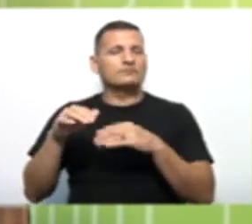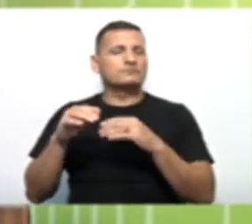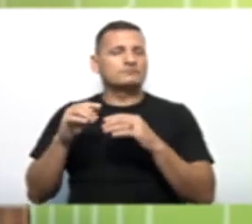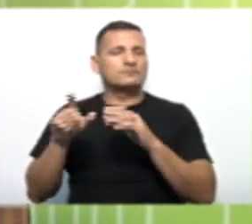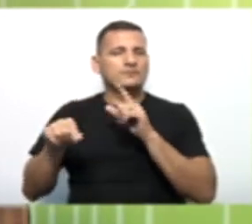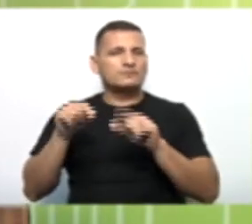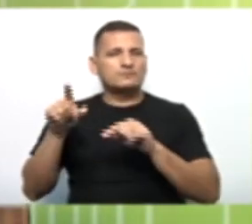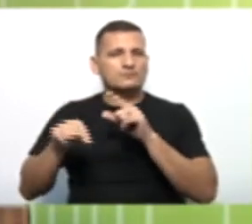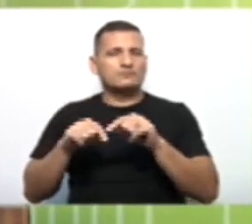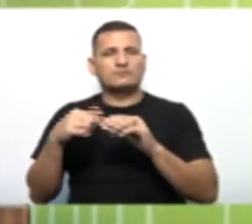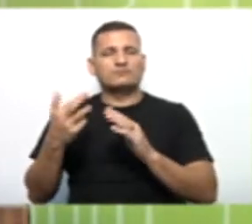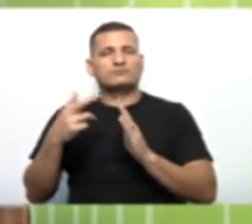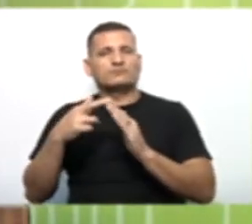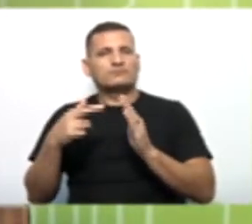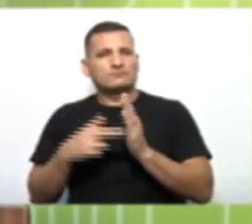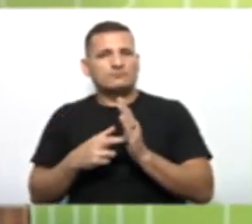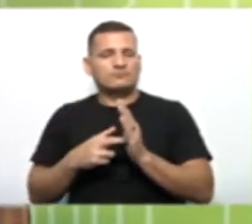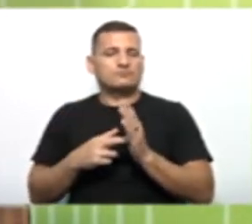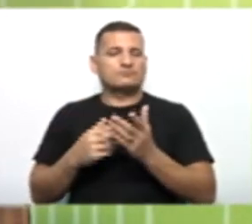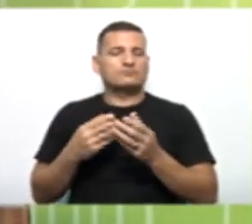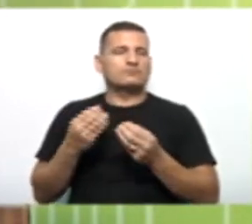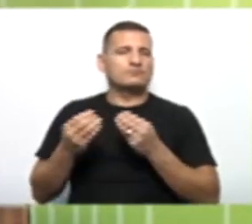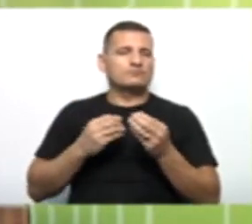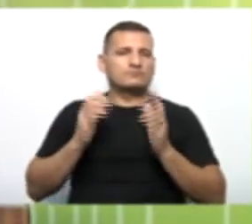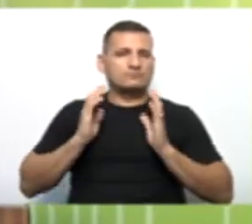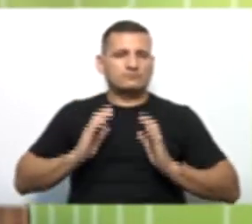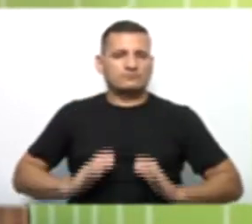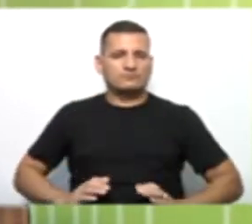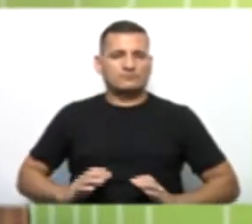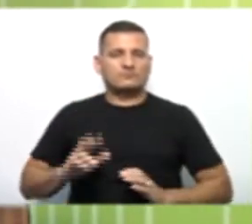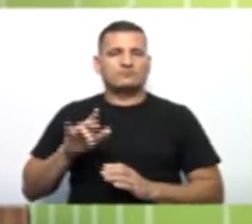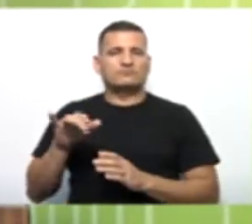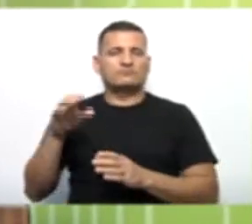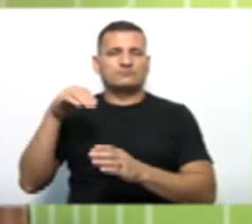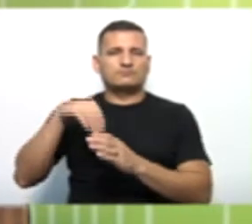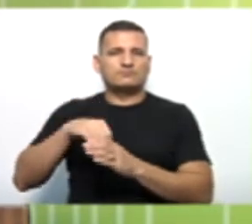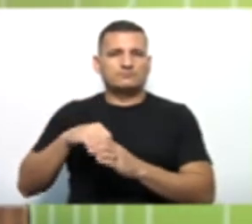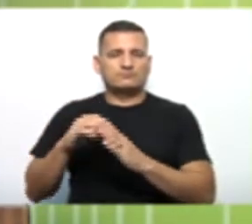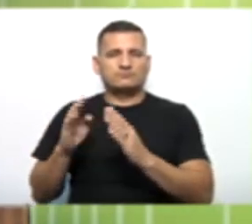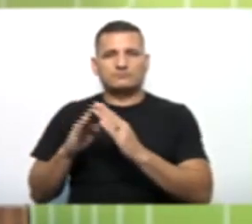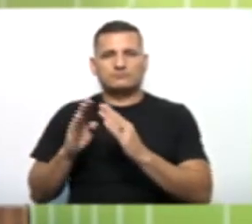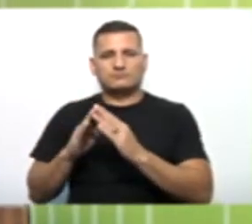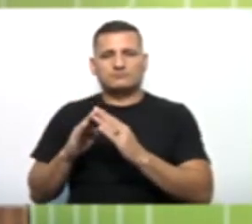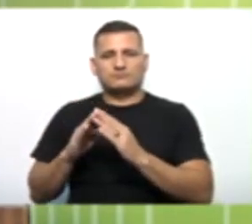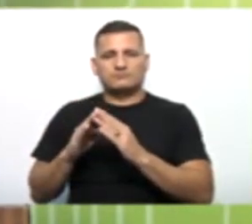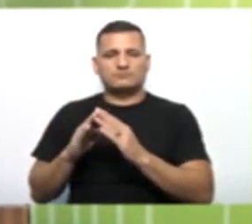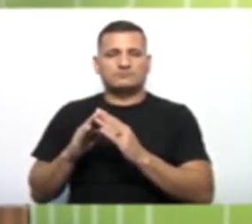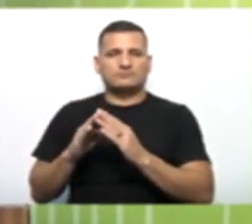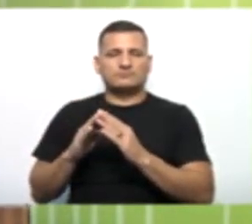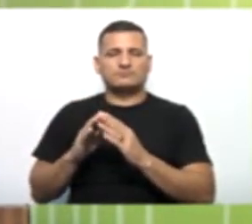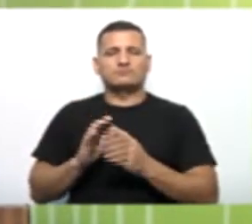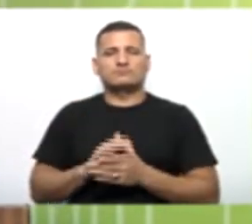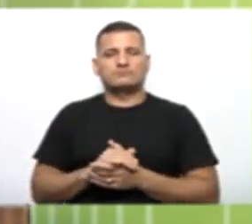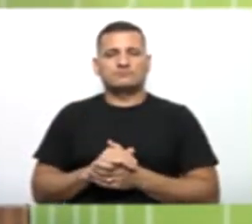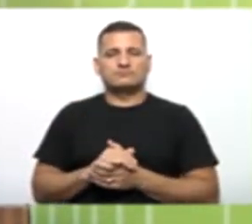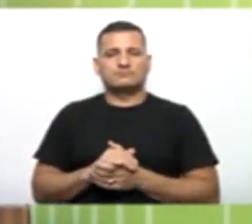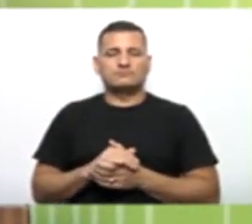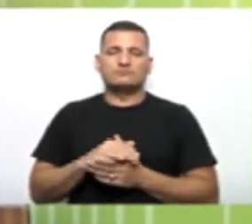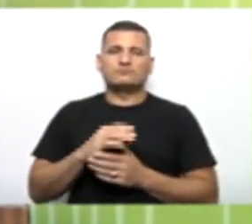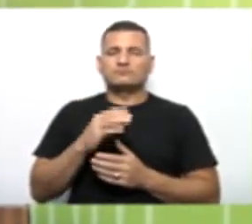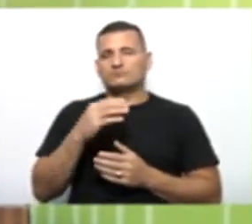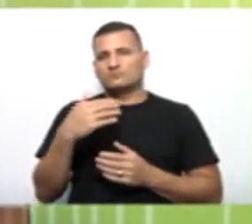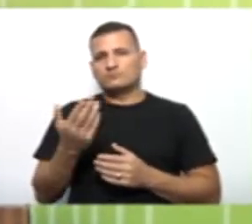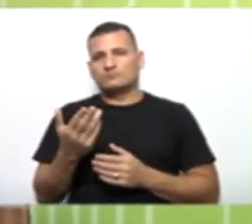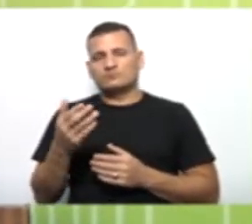as regras e as normas de conduta e vão nortear o comportamento das pessoas que ali estão da mesma